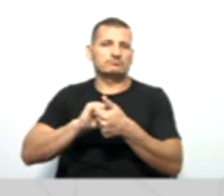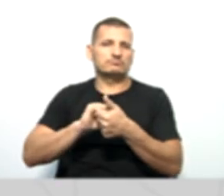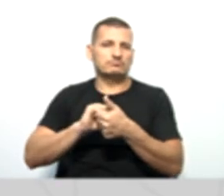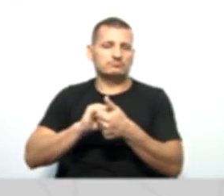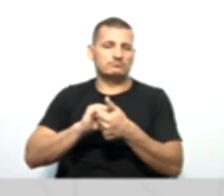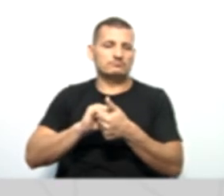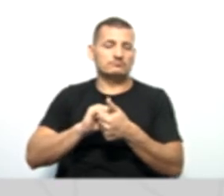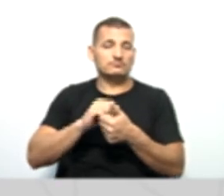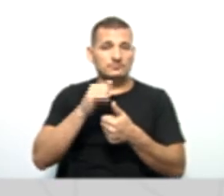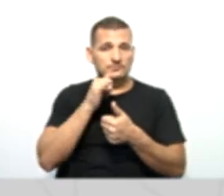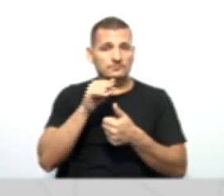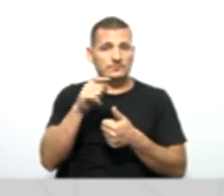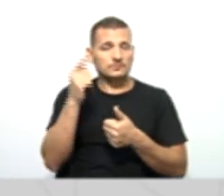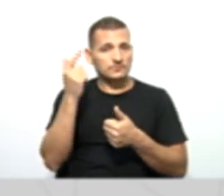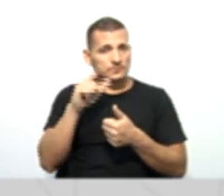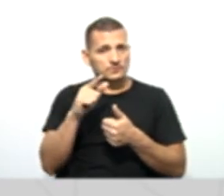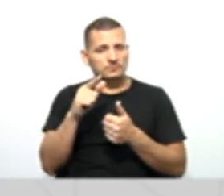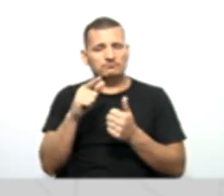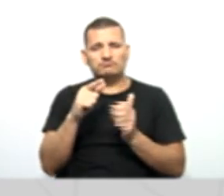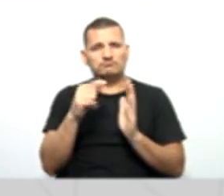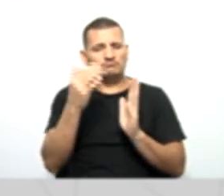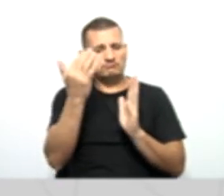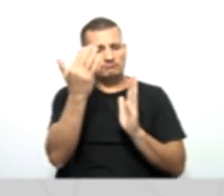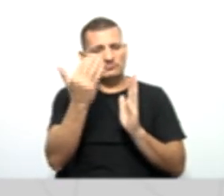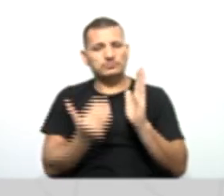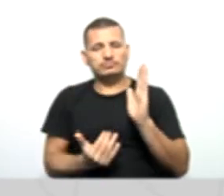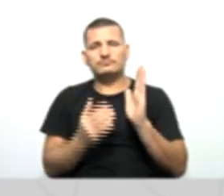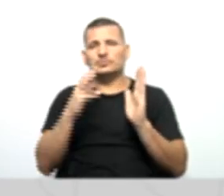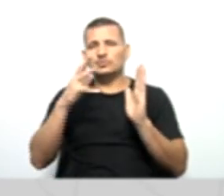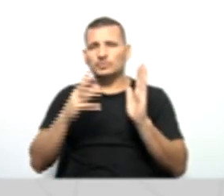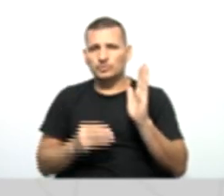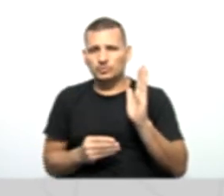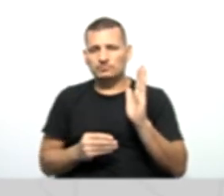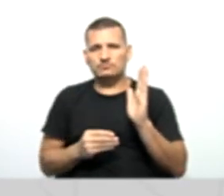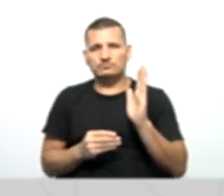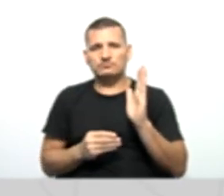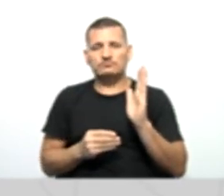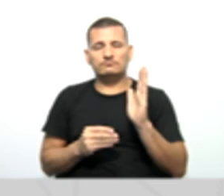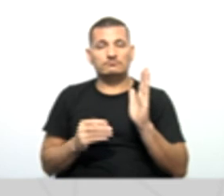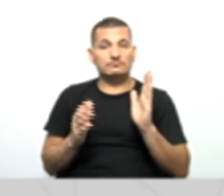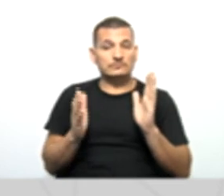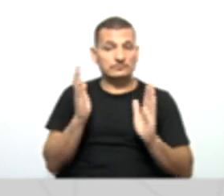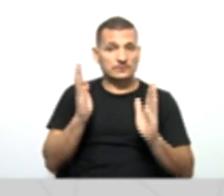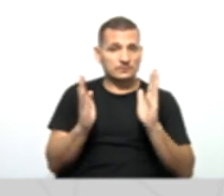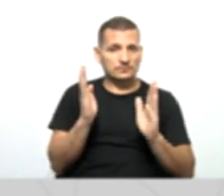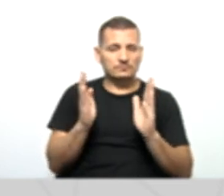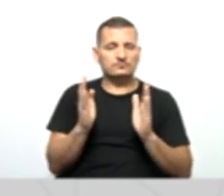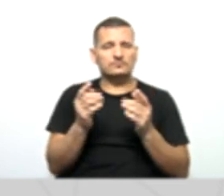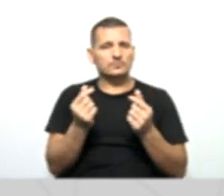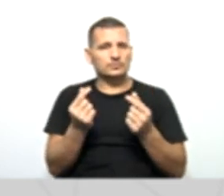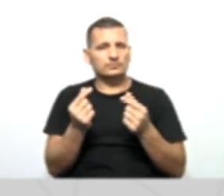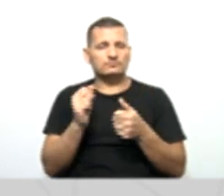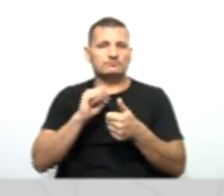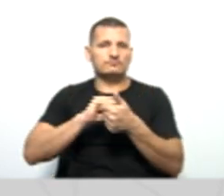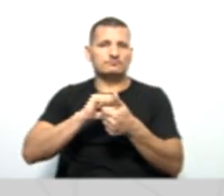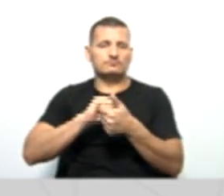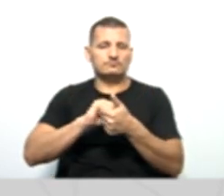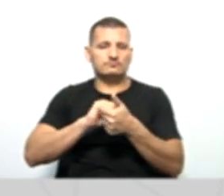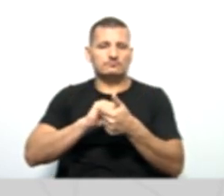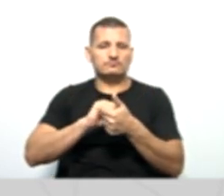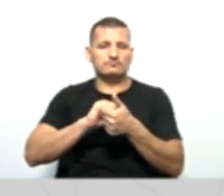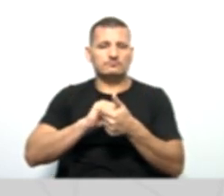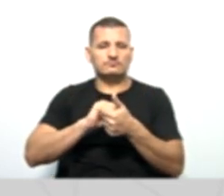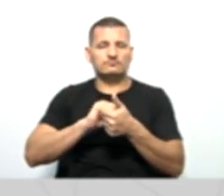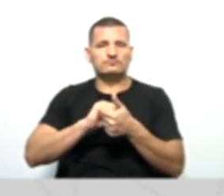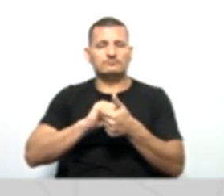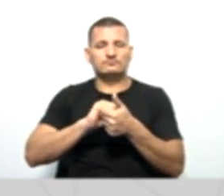Se você conseguir atender tudo, né, gente? Se você conseguir atender as atividades dentro do prazo, do custo e da qualidade. Aí você